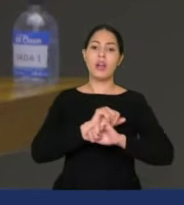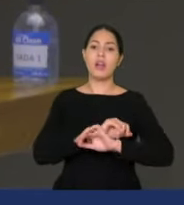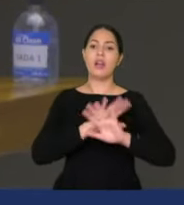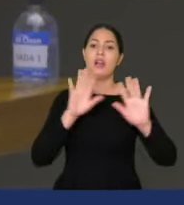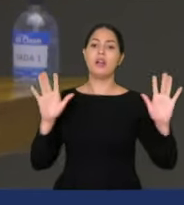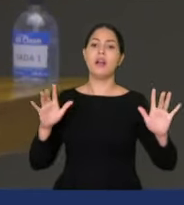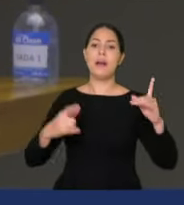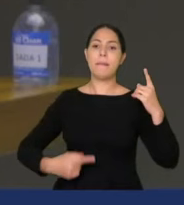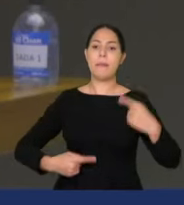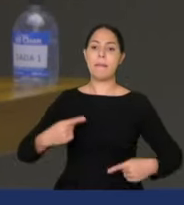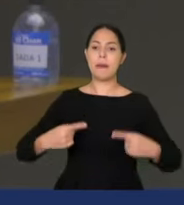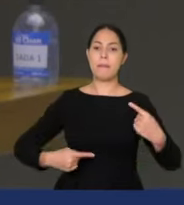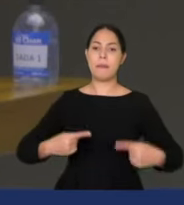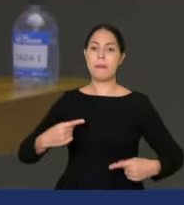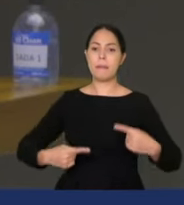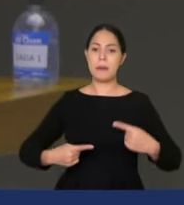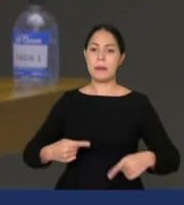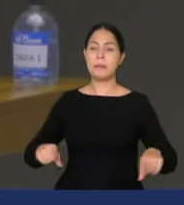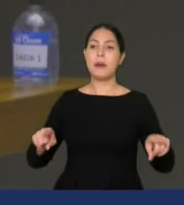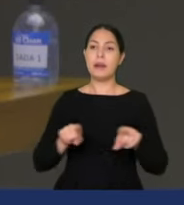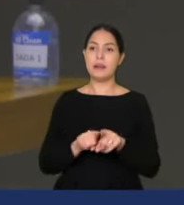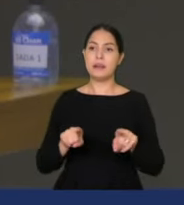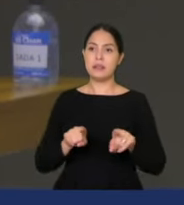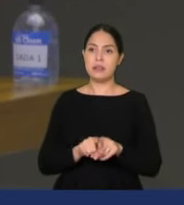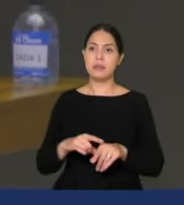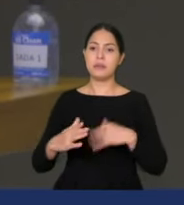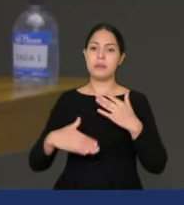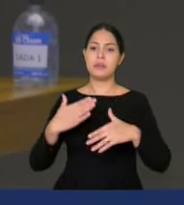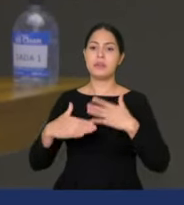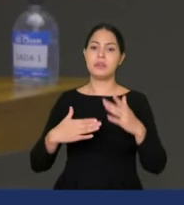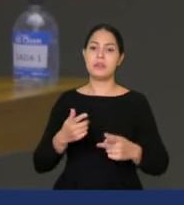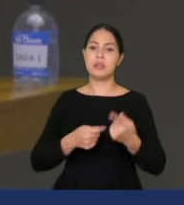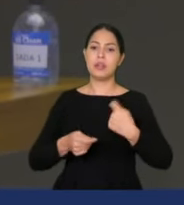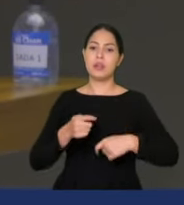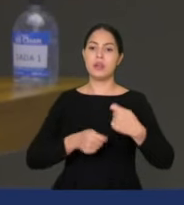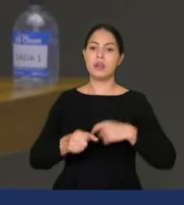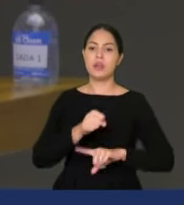e o desenvolvimento econômico e social do Brasil.